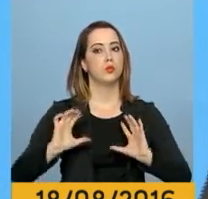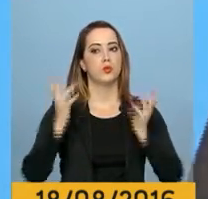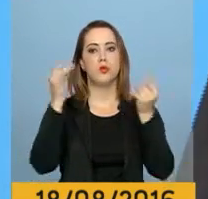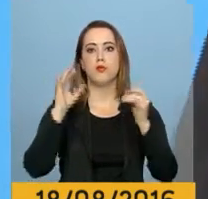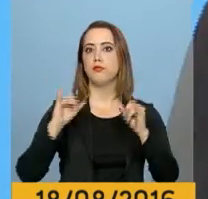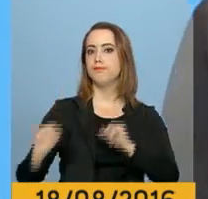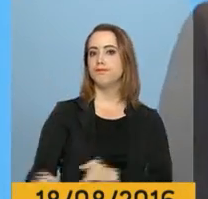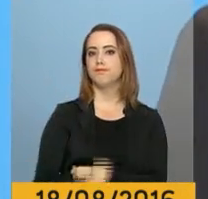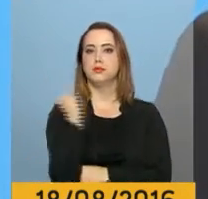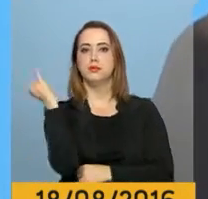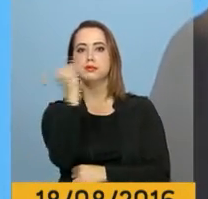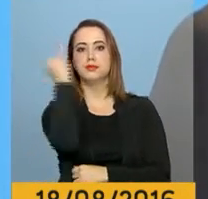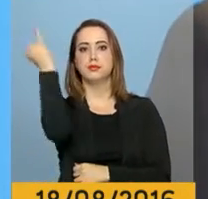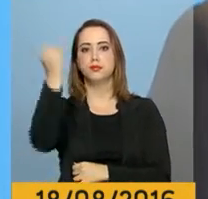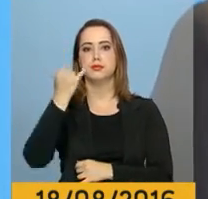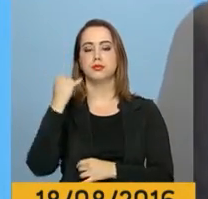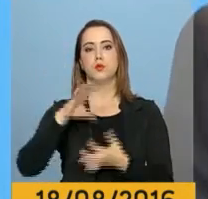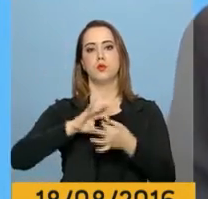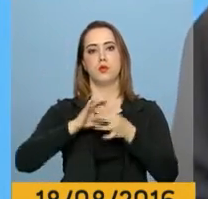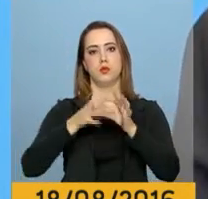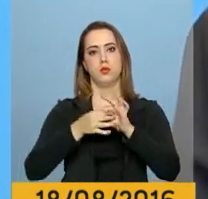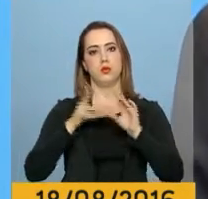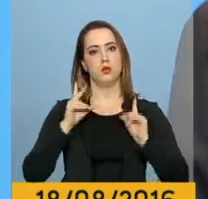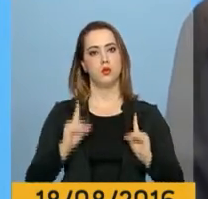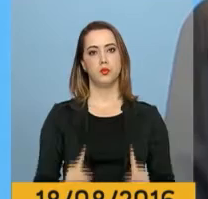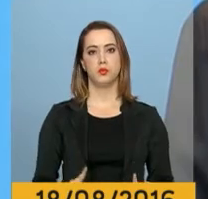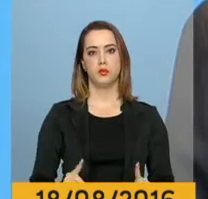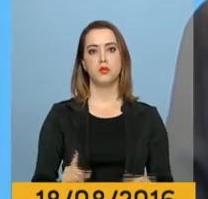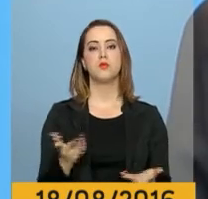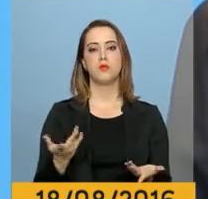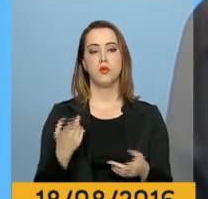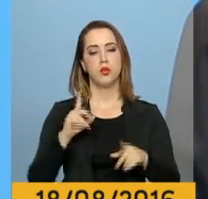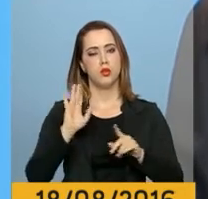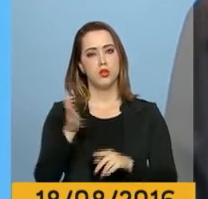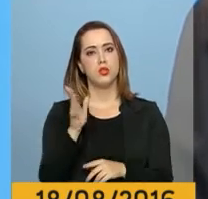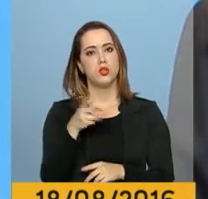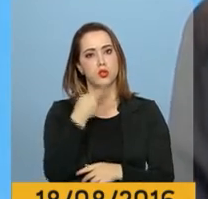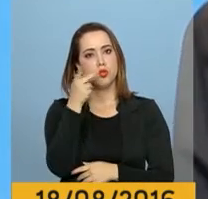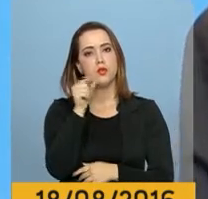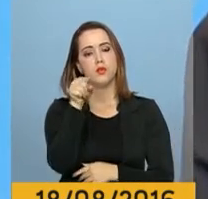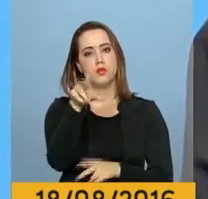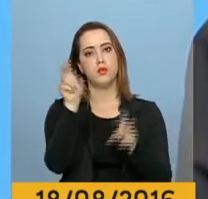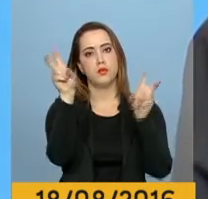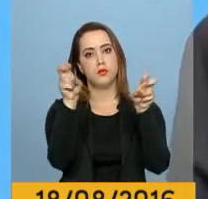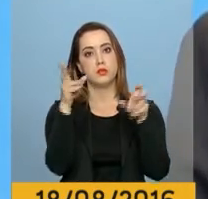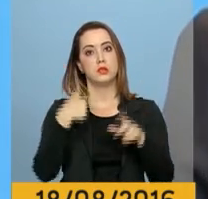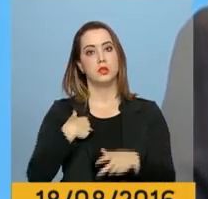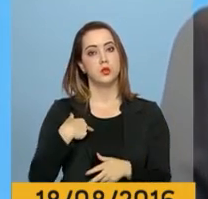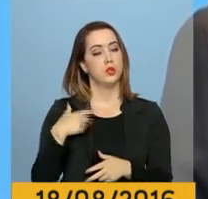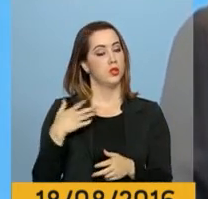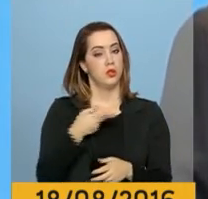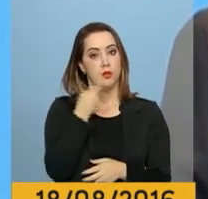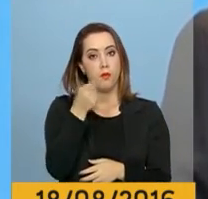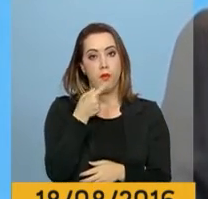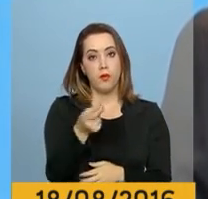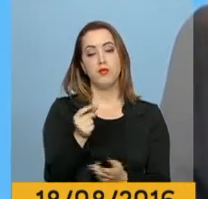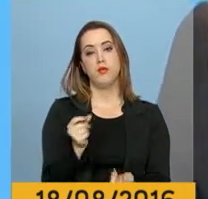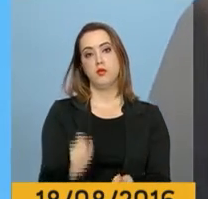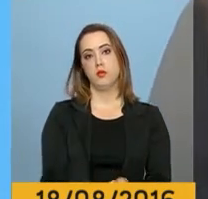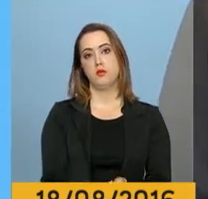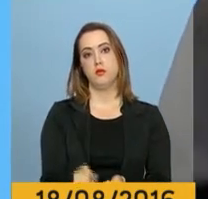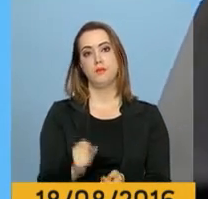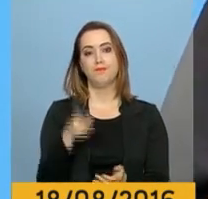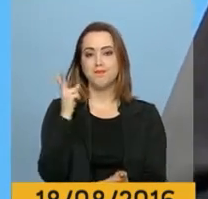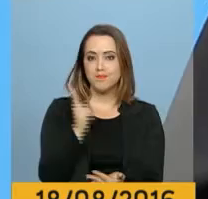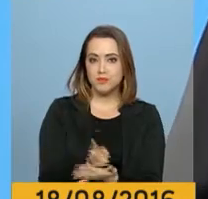paraolimpíadas e agora ainda tratávamos deste tema eu quero insistir é digamos assim